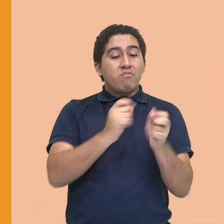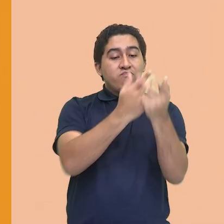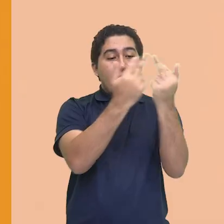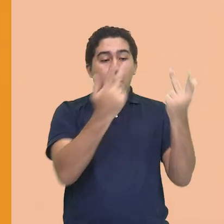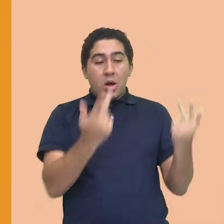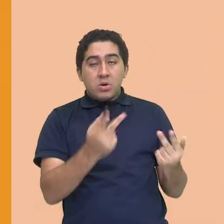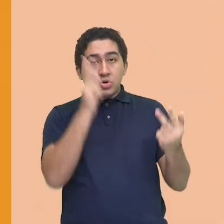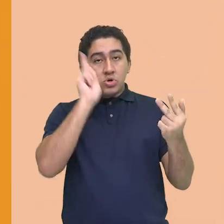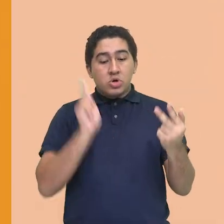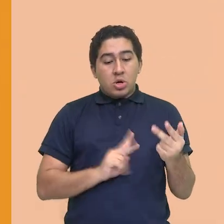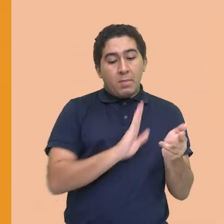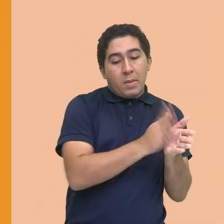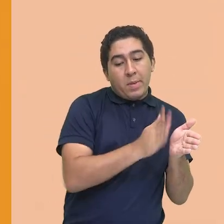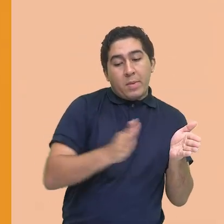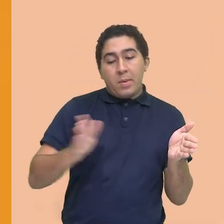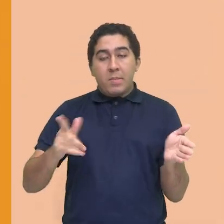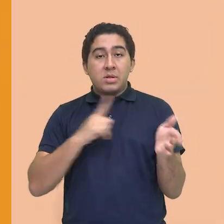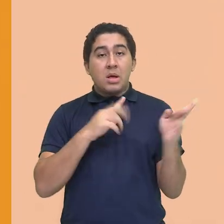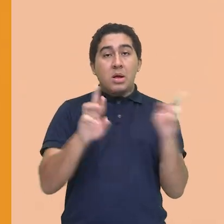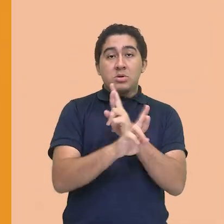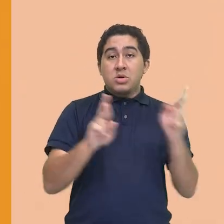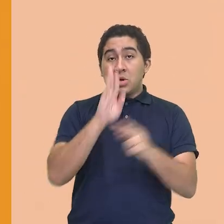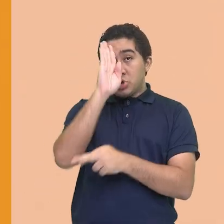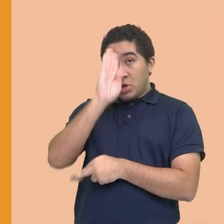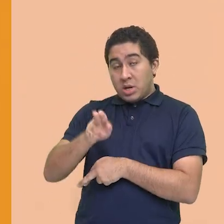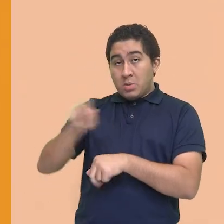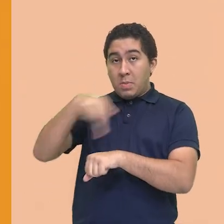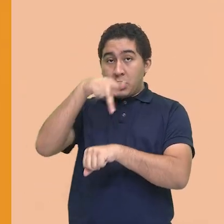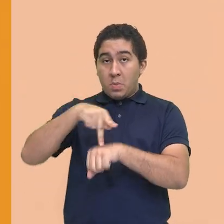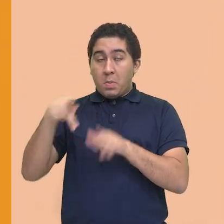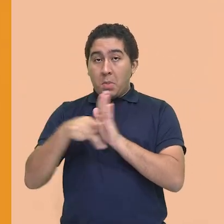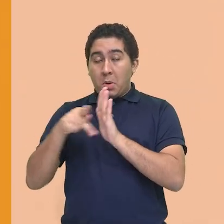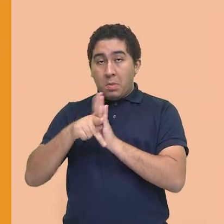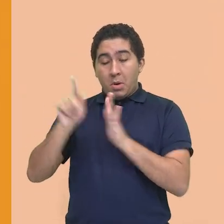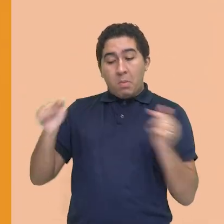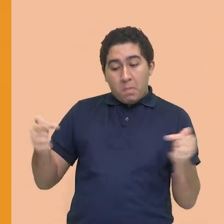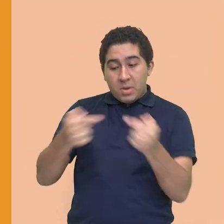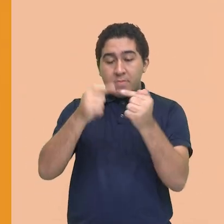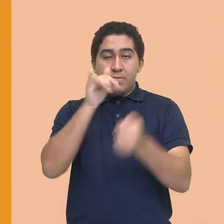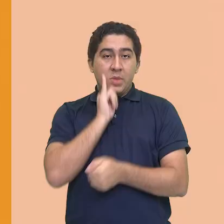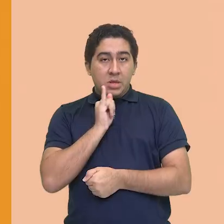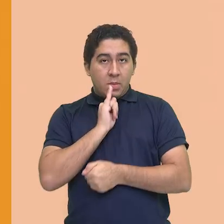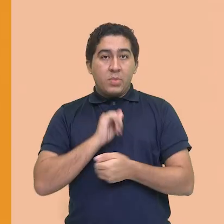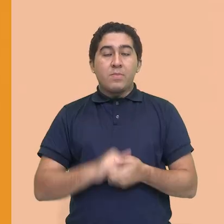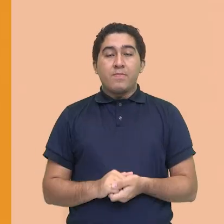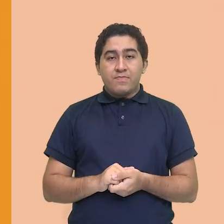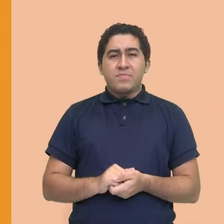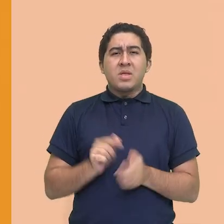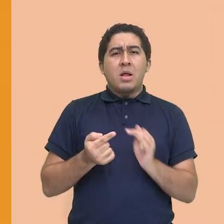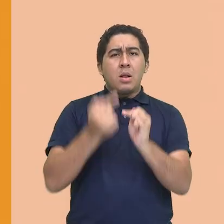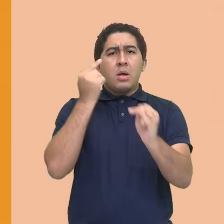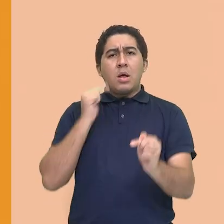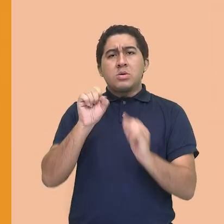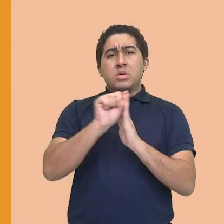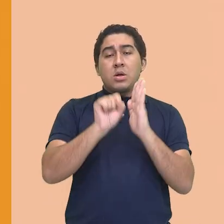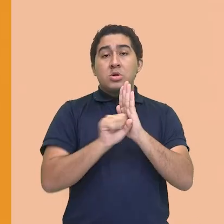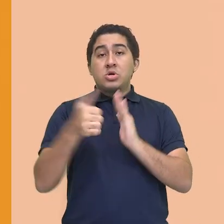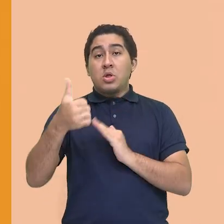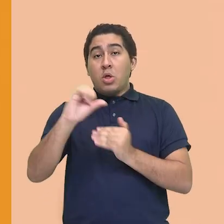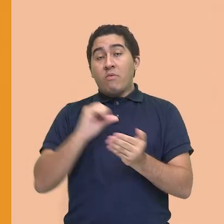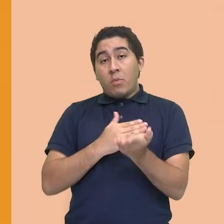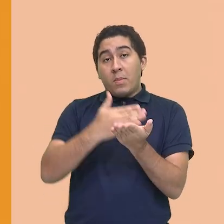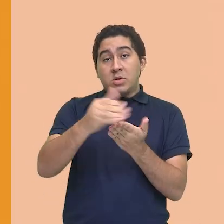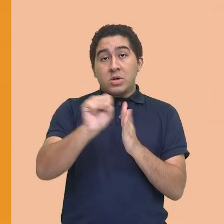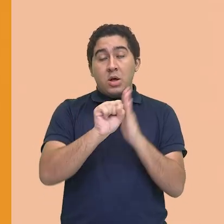processos históricos que estão interligados ao processo histórico nacional. Um exemplo para vocês. Final do século XIX, início do século XX,